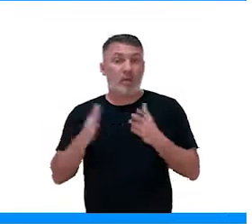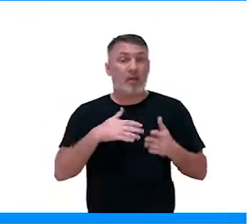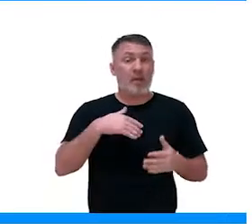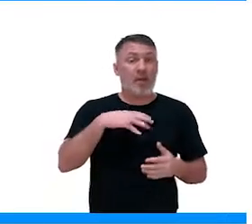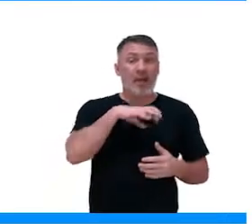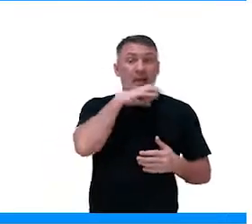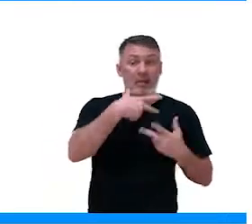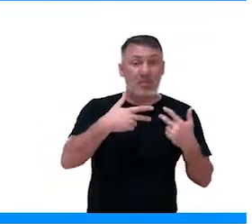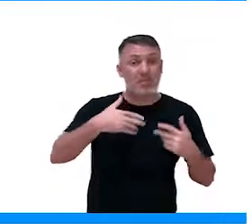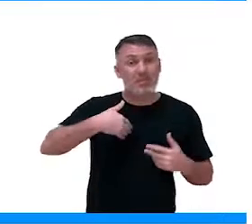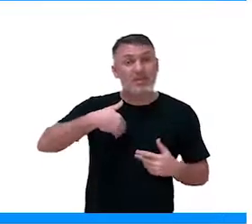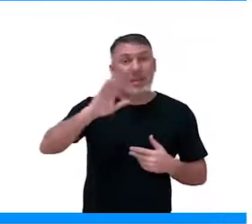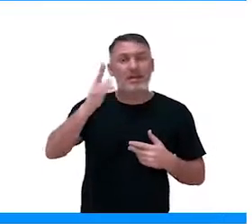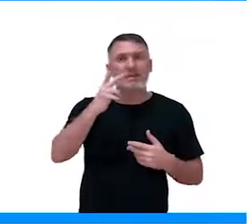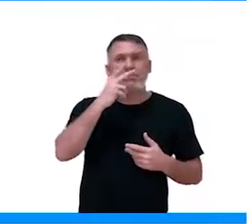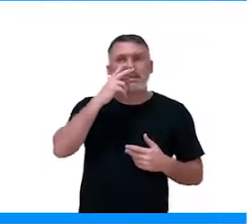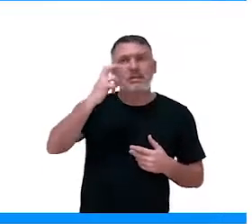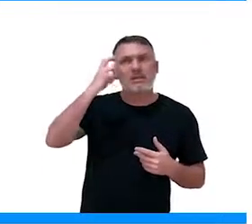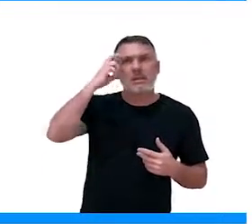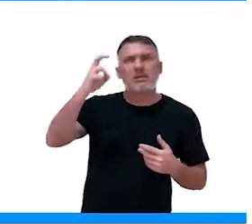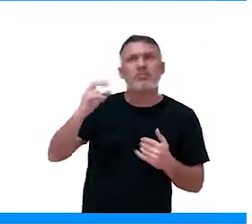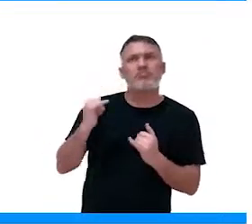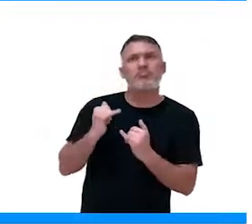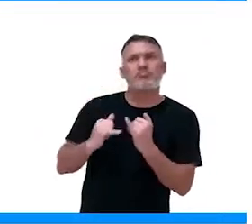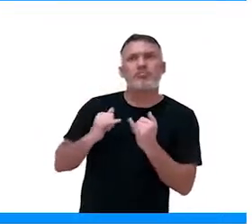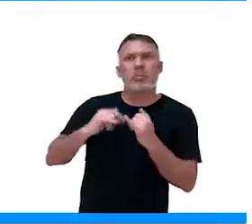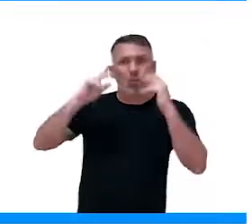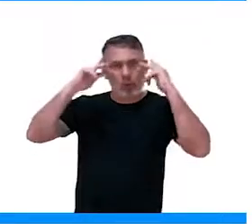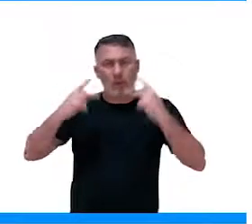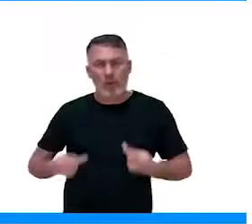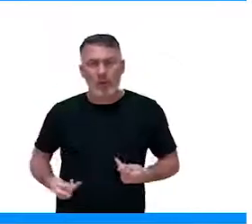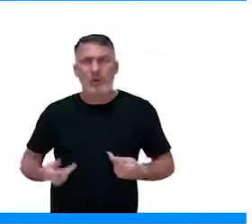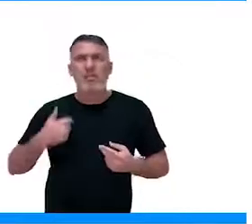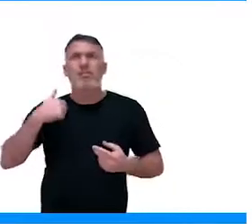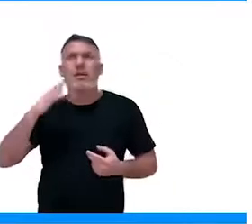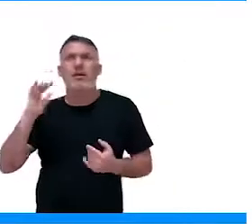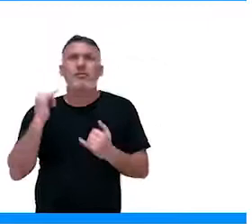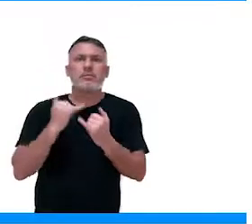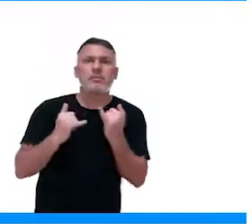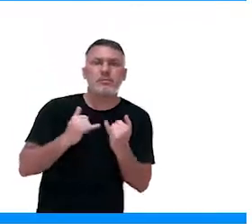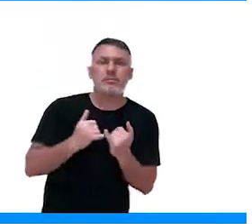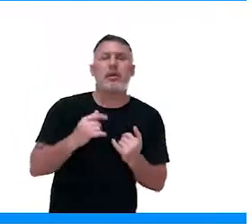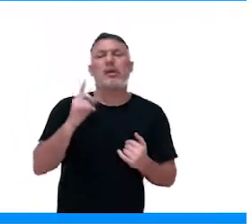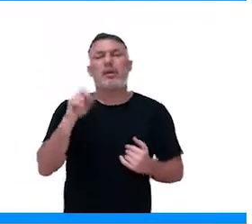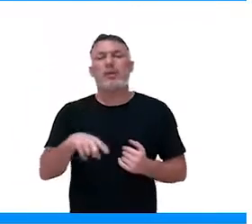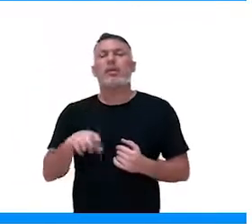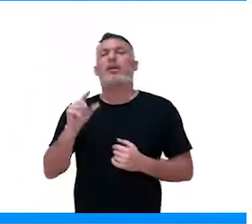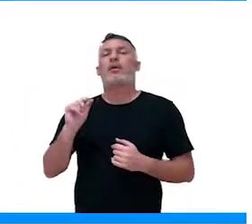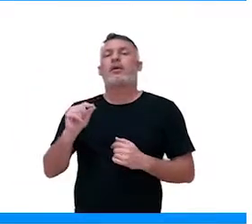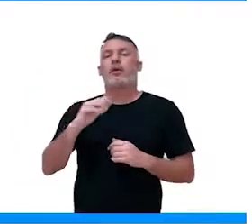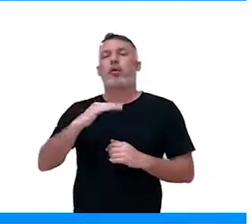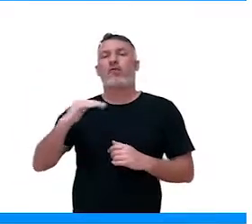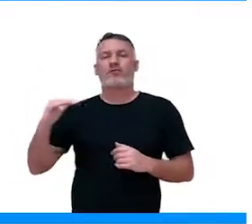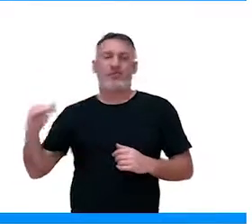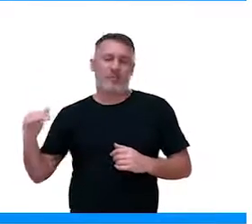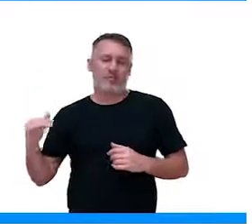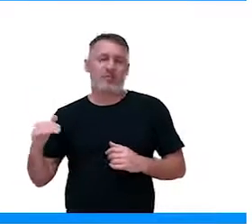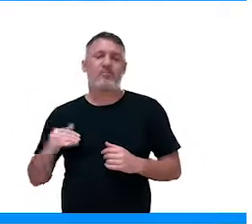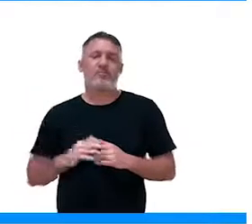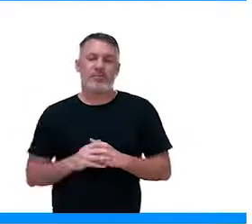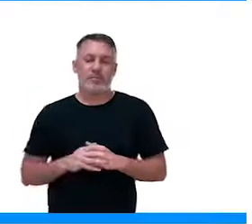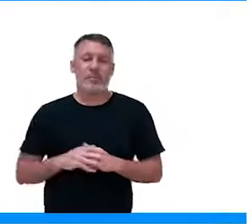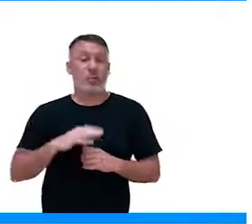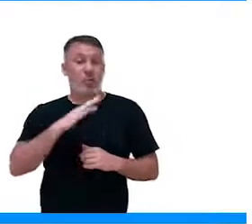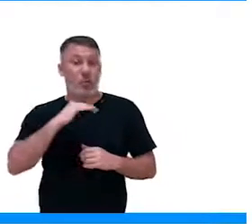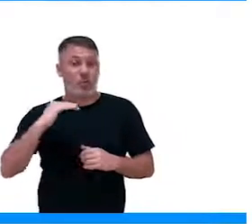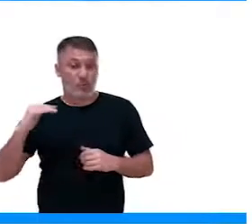os animais que mais se aproximam aí da inteligência humana, tem gente que acha que são os macacos, na verdade são os golfinhos,